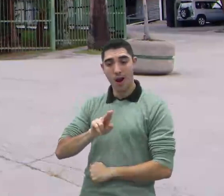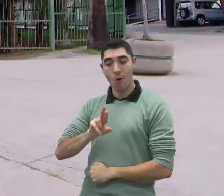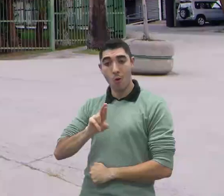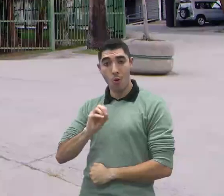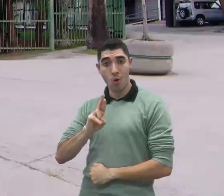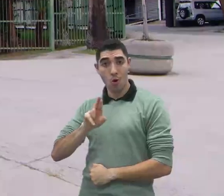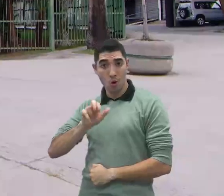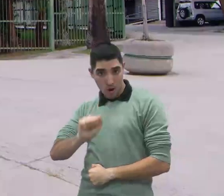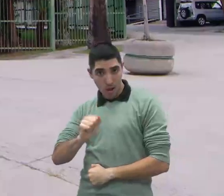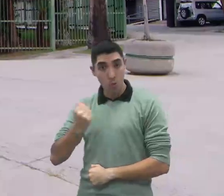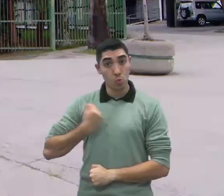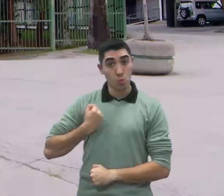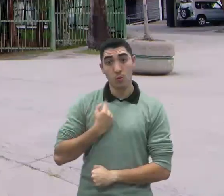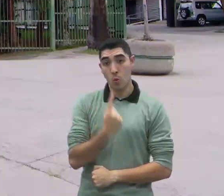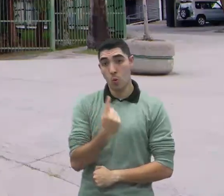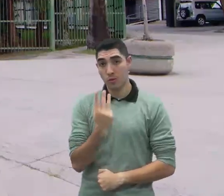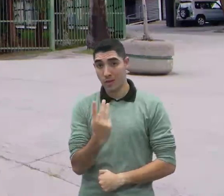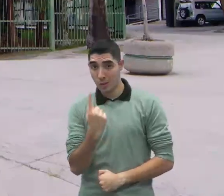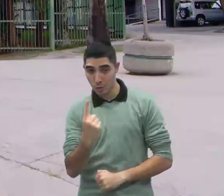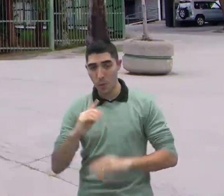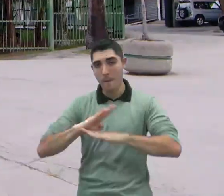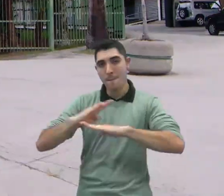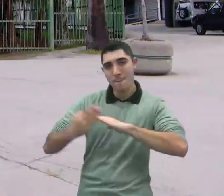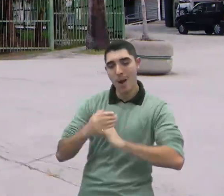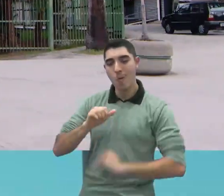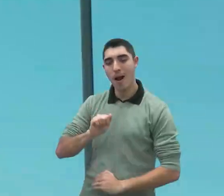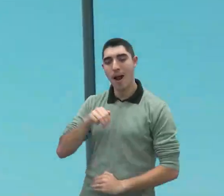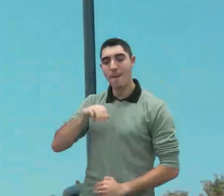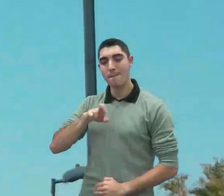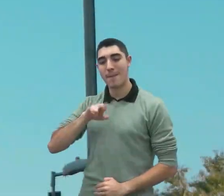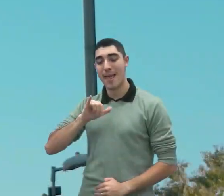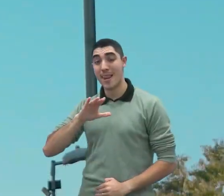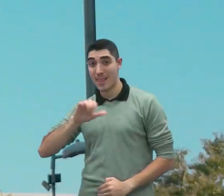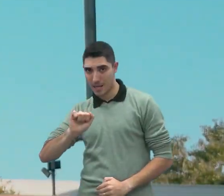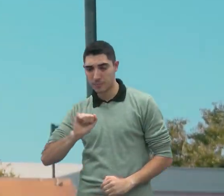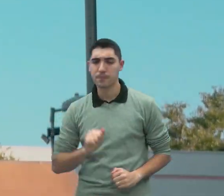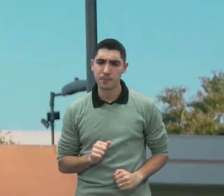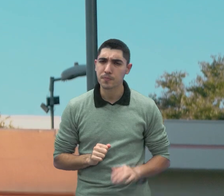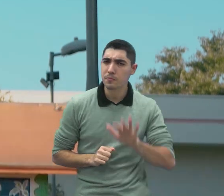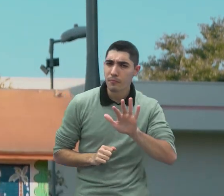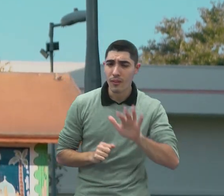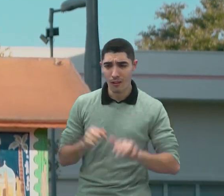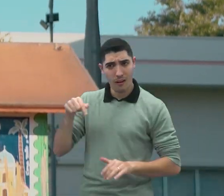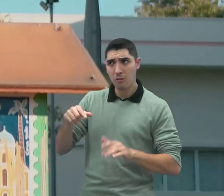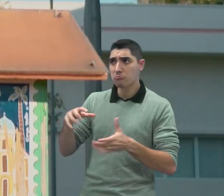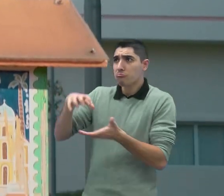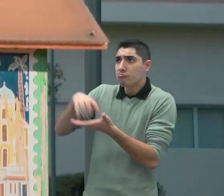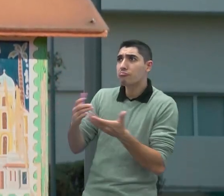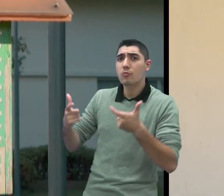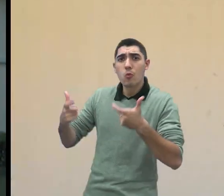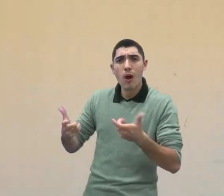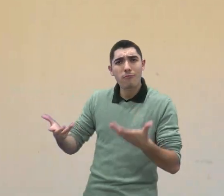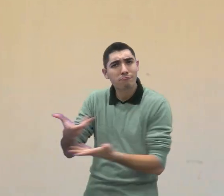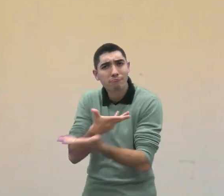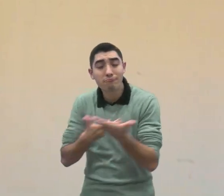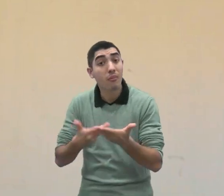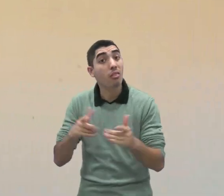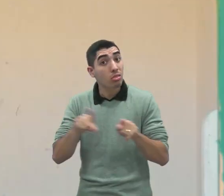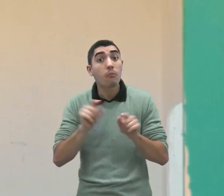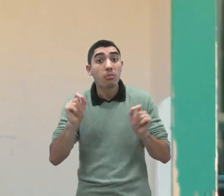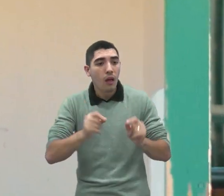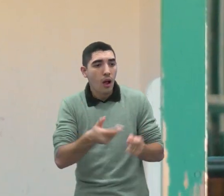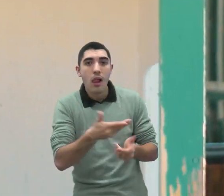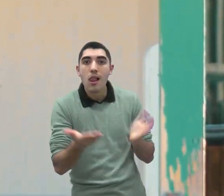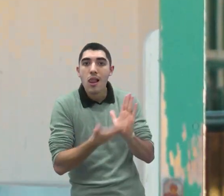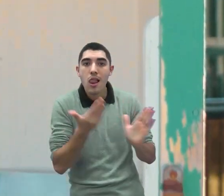rua Aurora Pinto Cunha, número 131, no Jardim América. E o mais legal daqui é que há pontos de